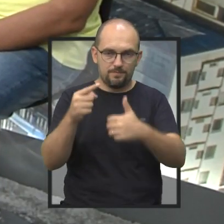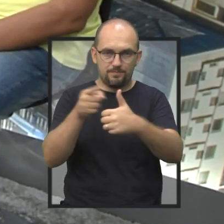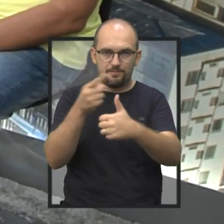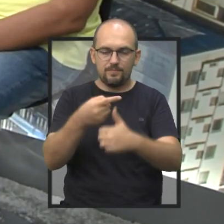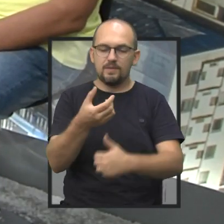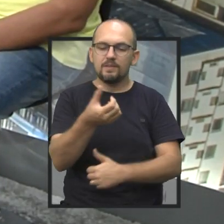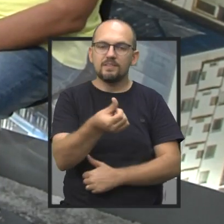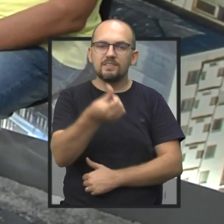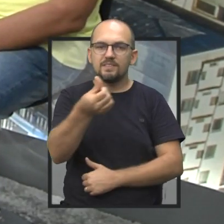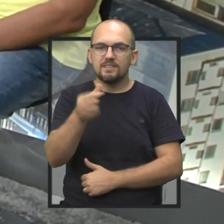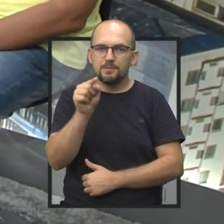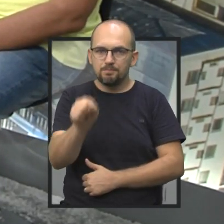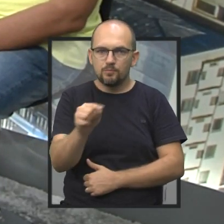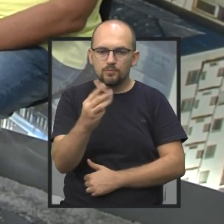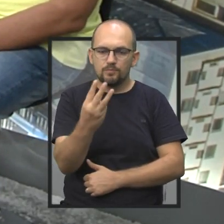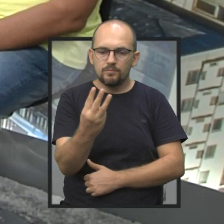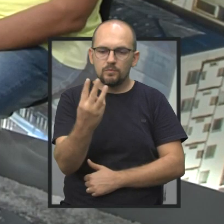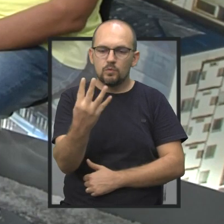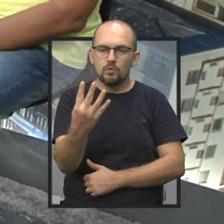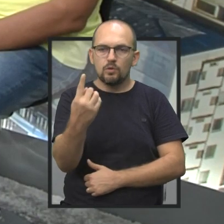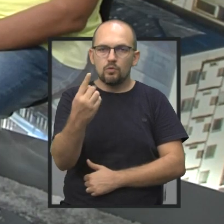de